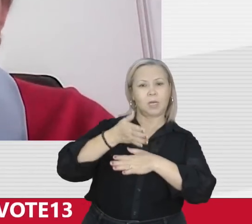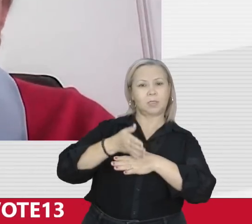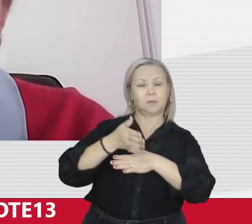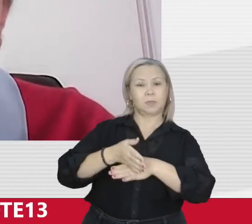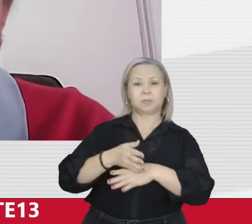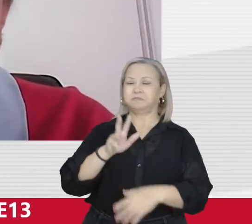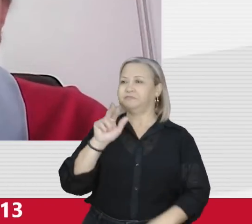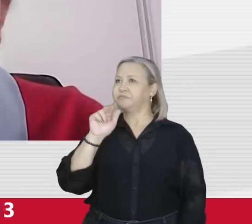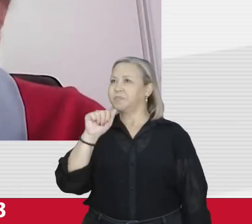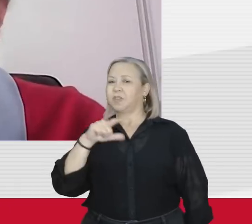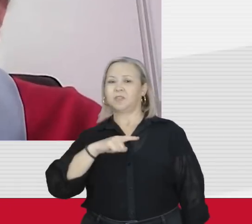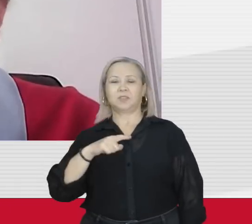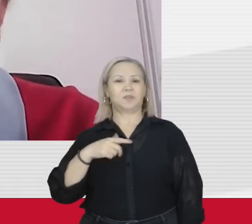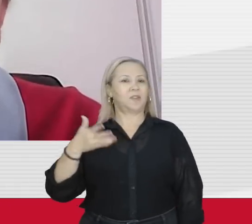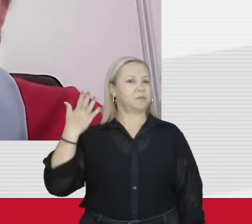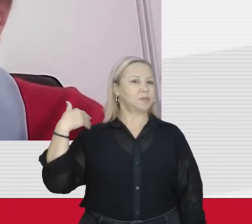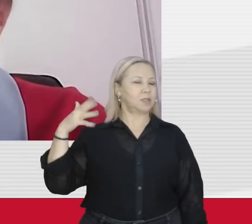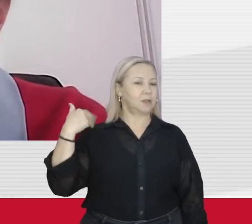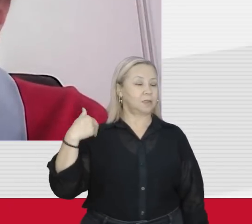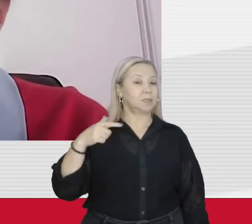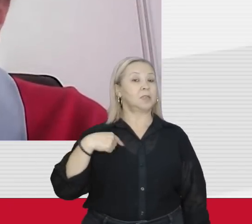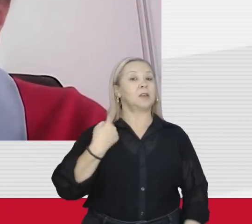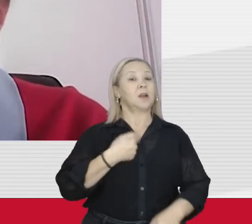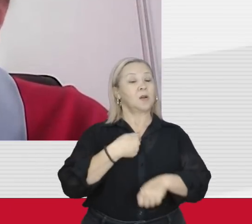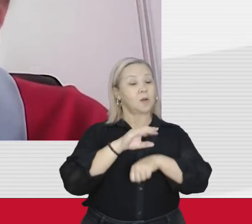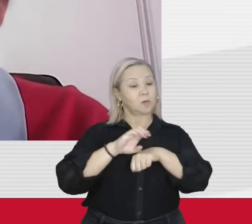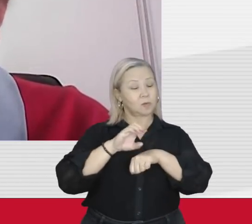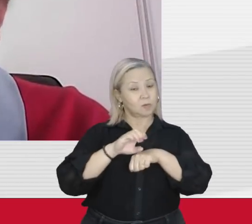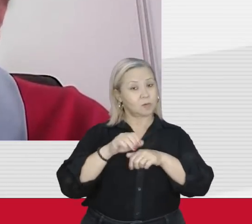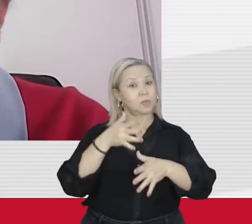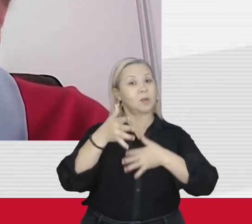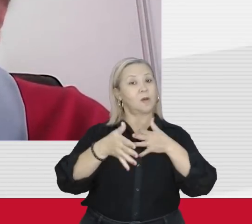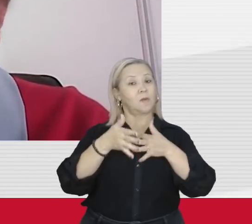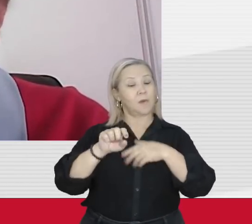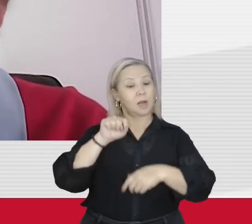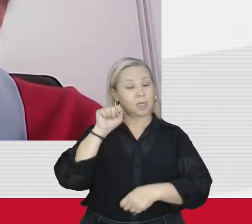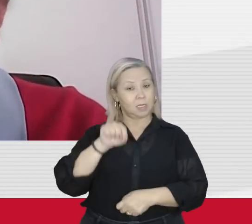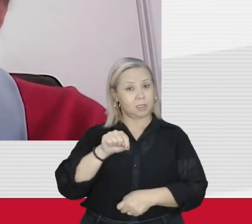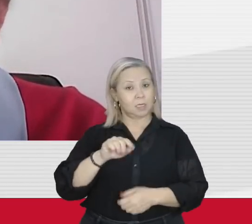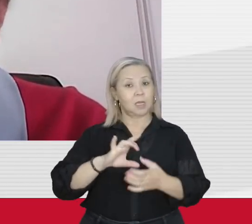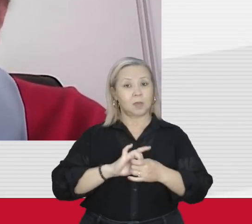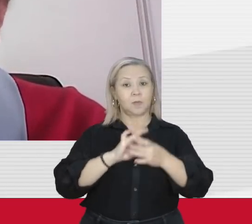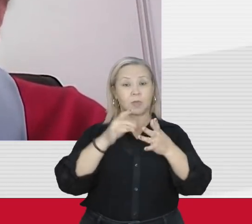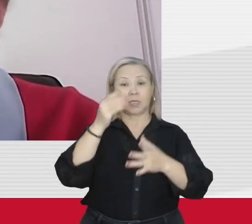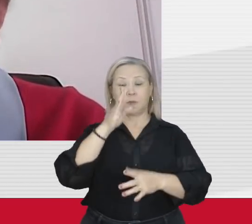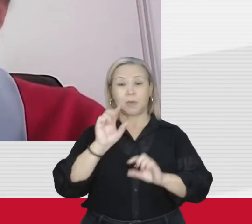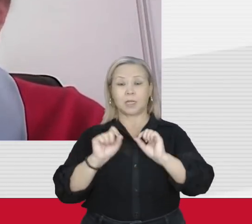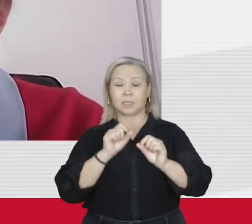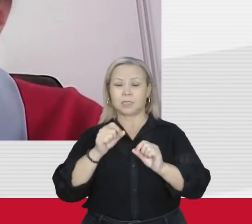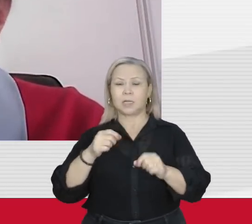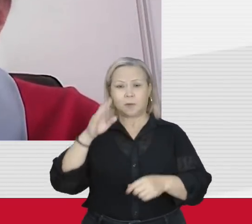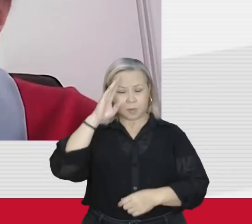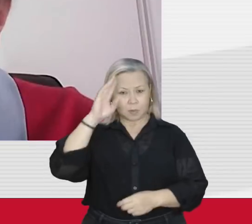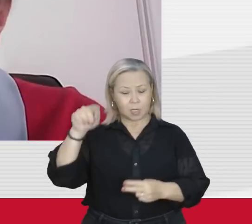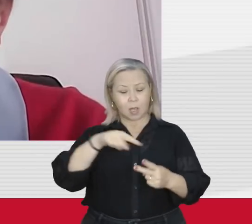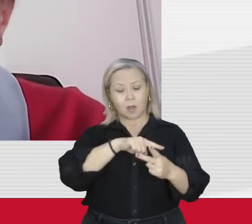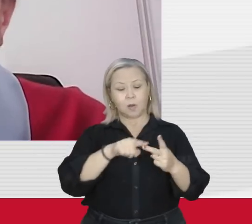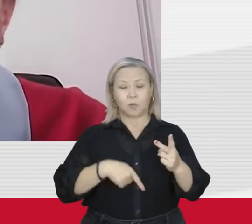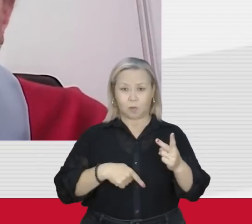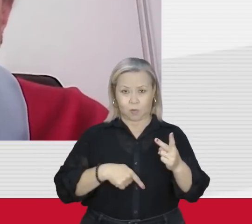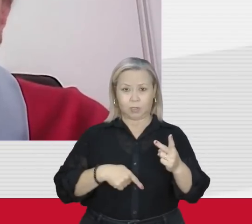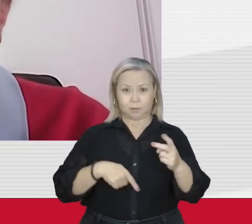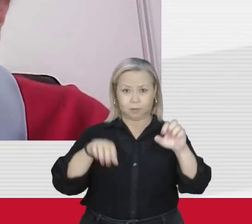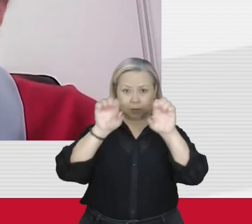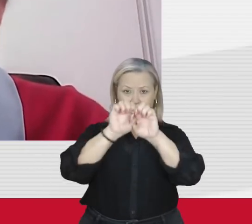nunca tivemos. E a nossa Constituição diz isso, que a democracia brasileira se assenta sobre esses dois pilares,